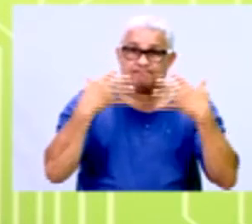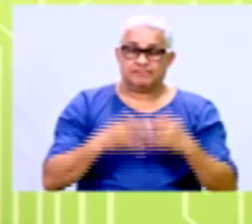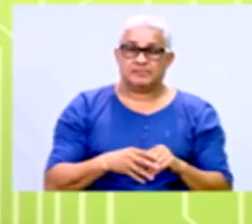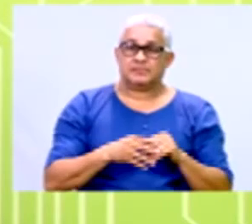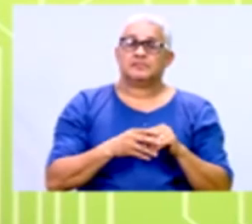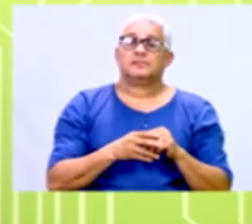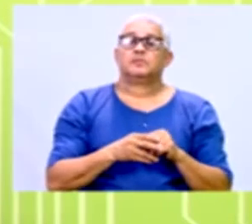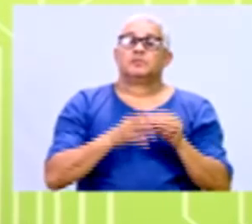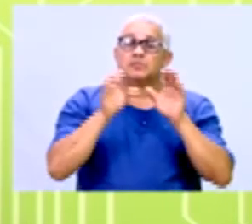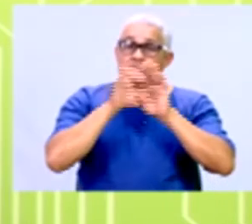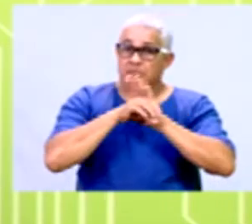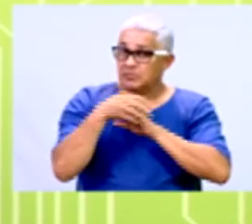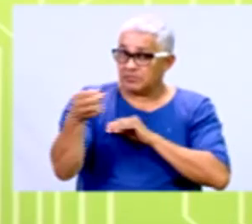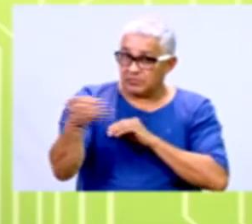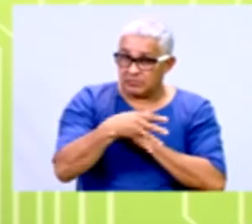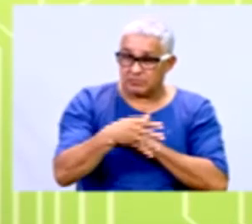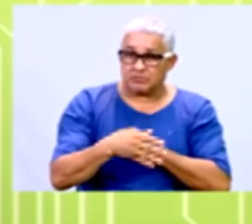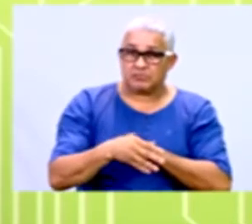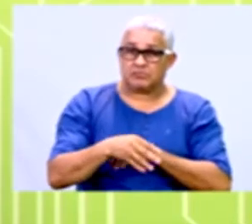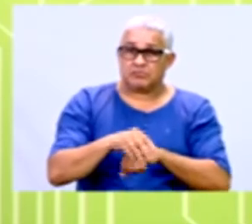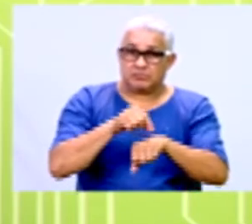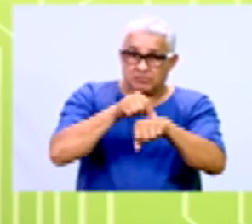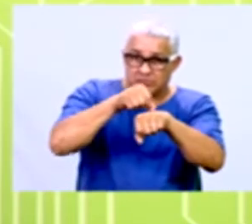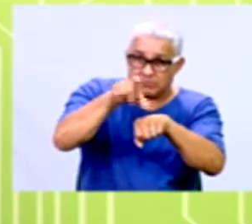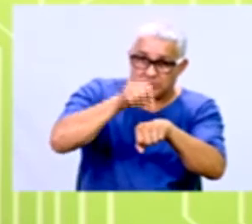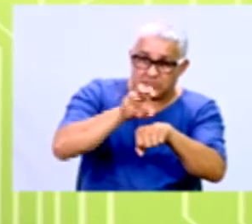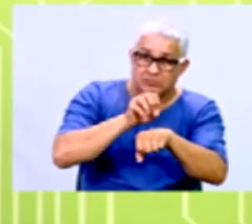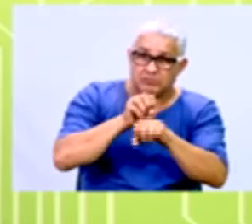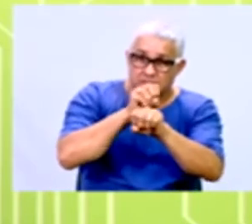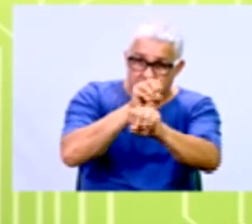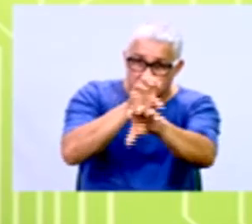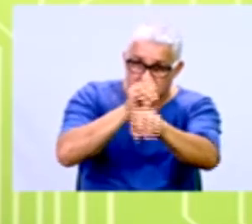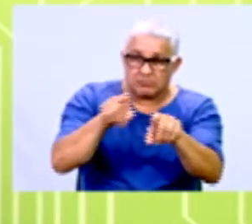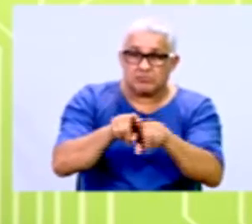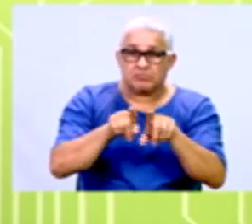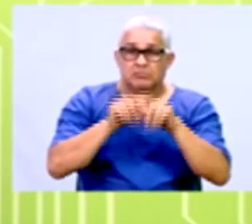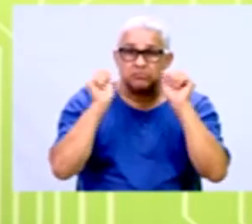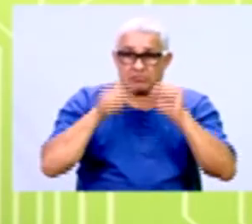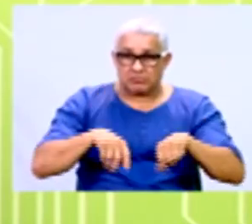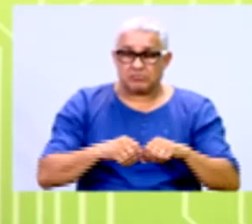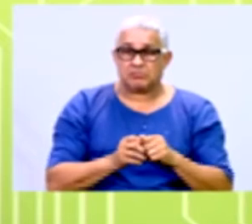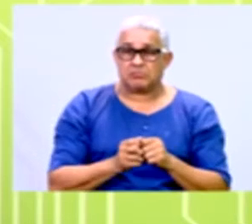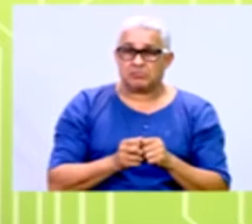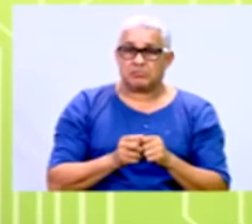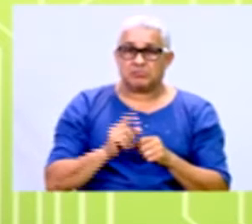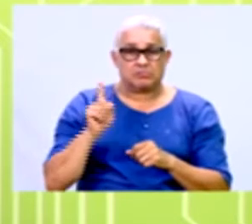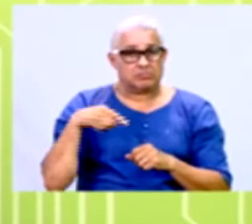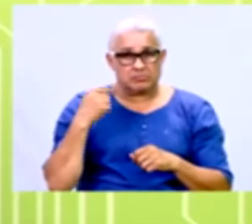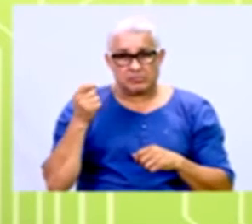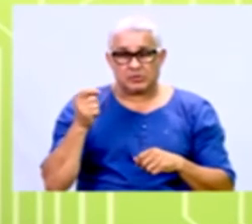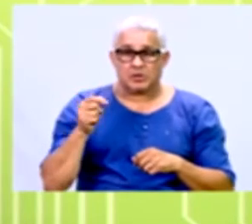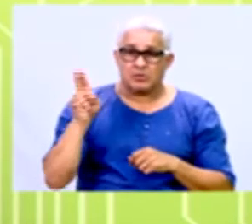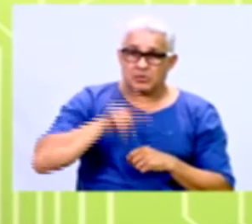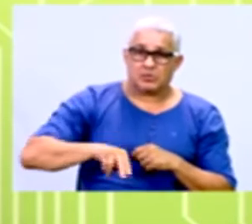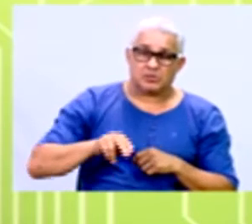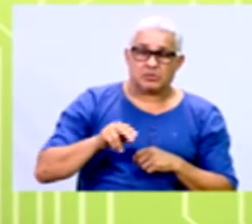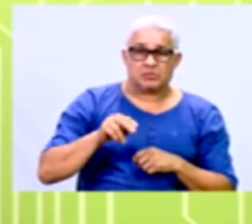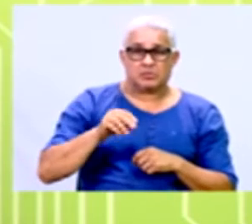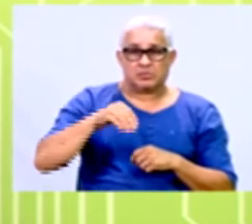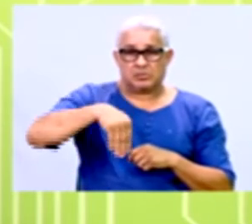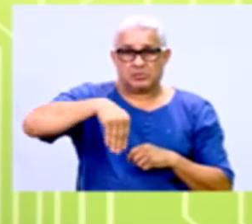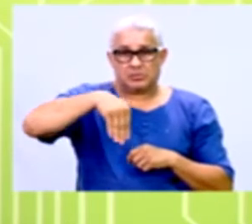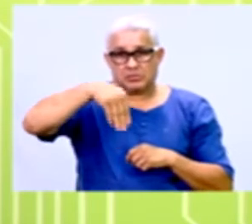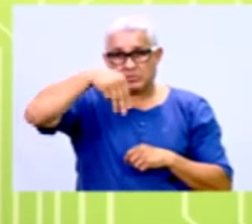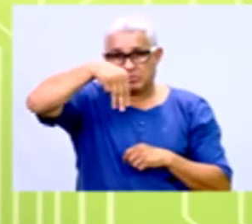conceito novo que eu venho trazendo para vocês, né? E que se aplica agora, né, como eu falei, no mobile e tudo mais, se aplica